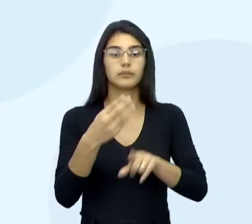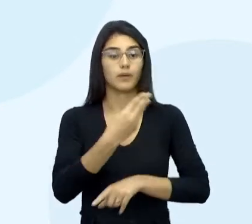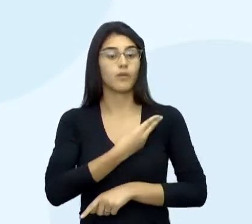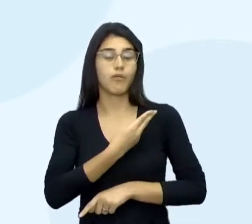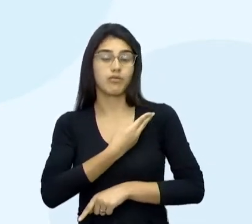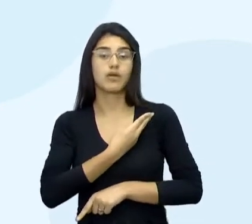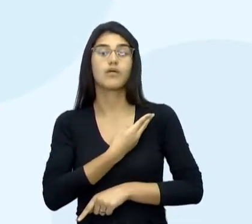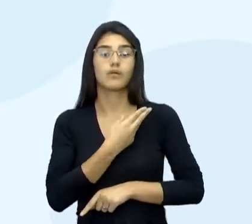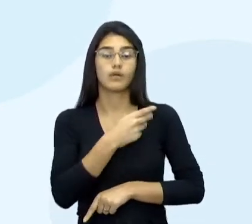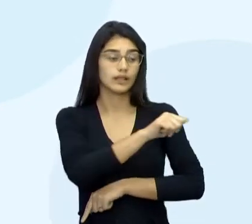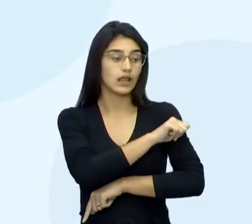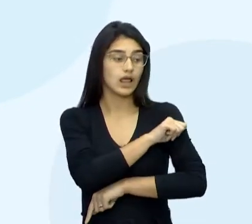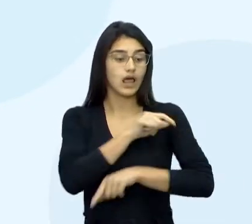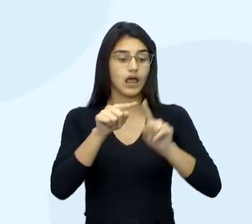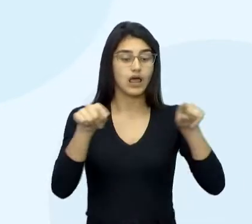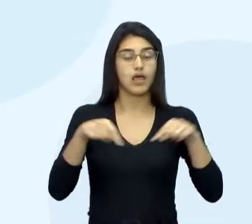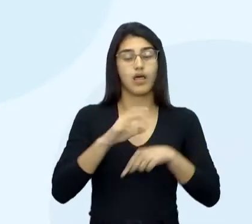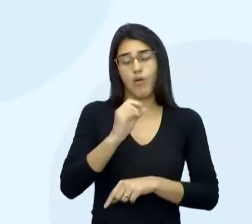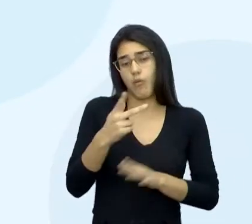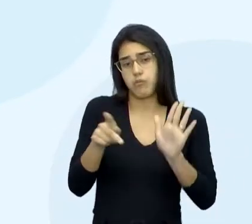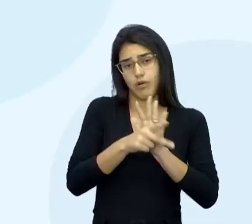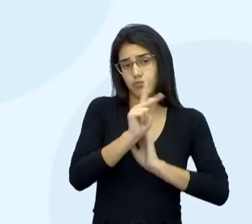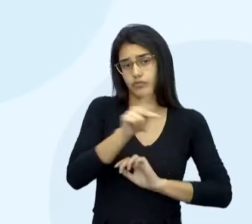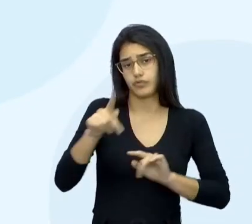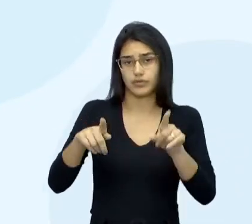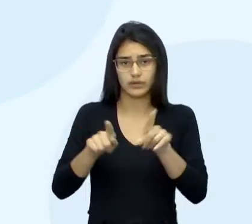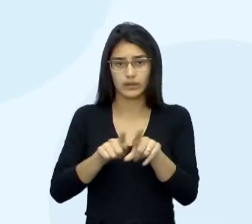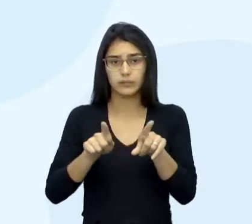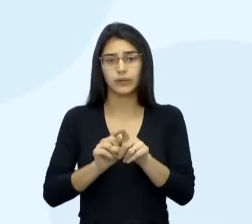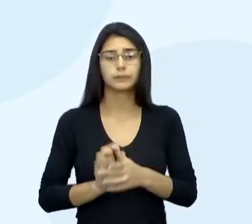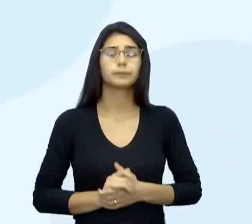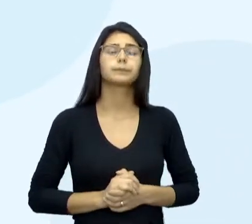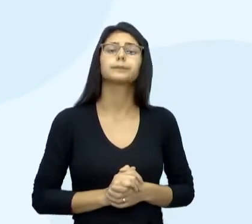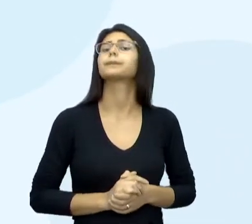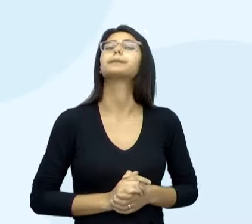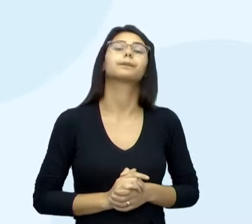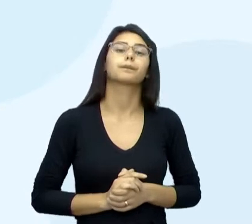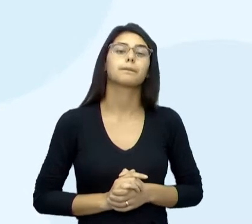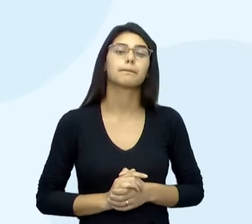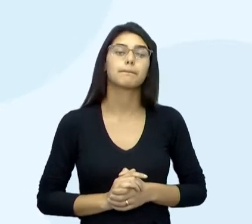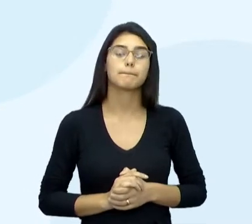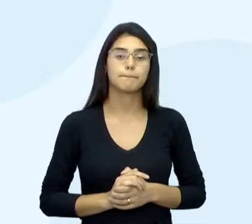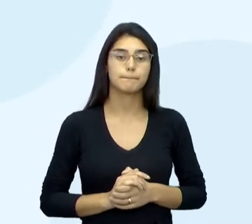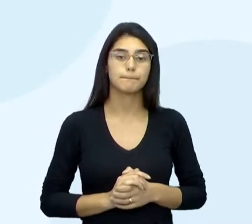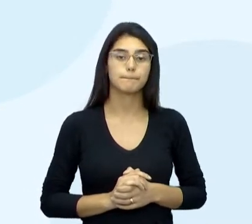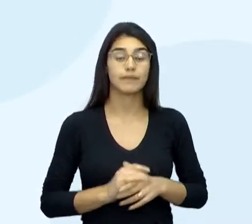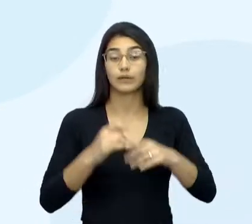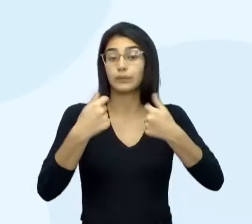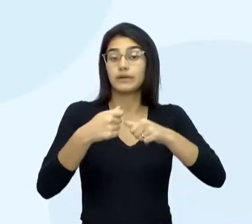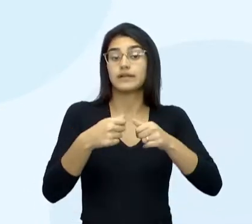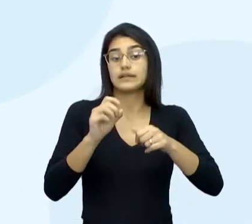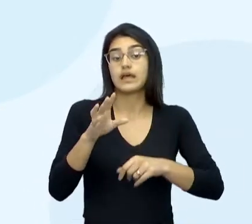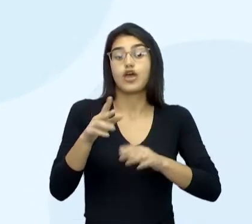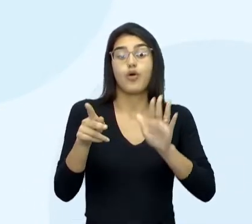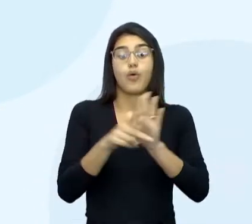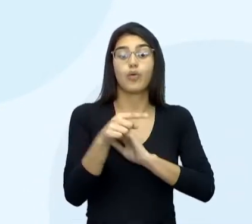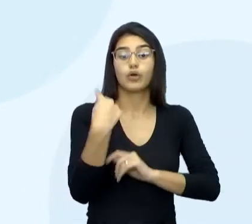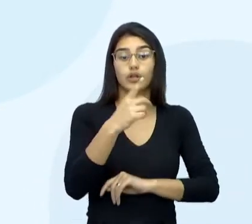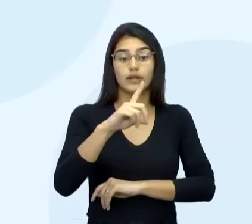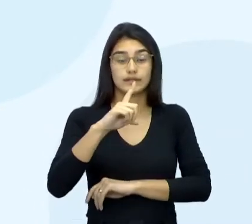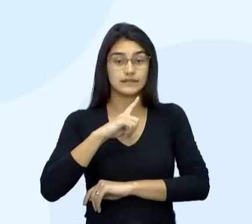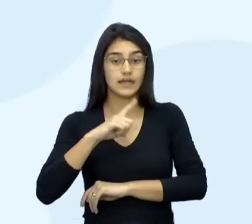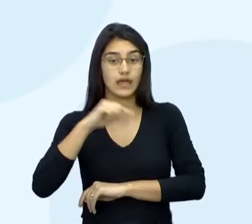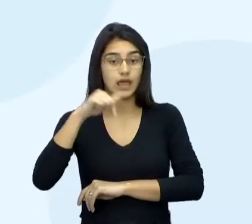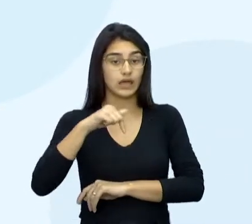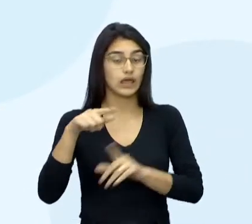de sala ou com o próprio professor, aí que não precisa nem necessariamente ser este aqui que a gente tem aqui